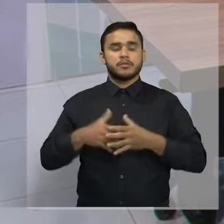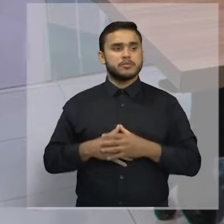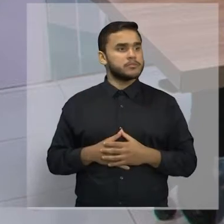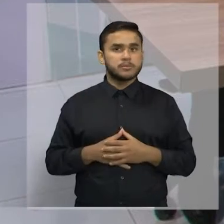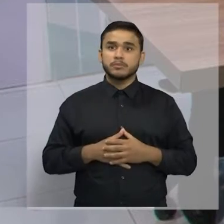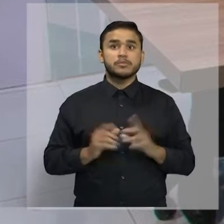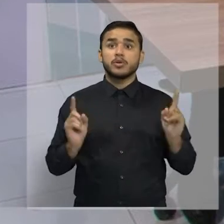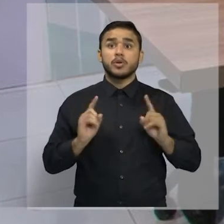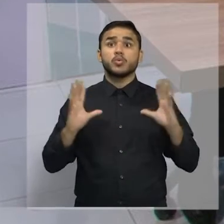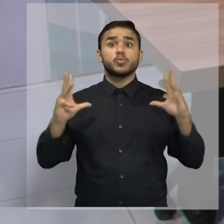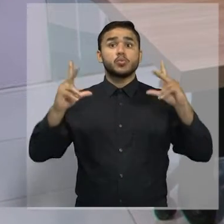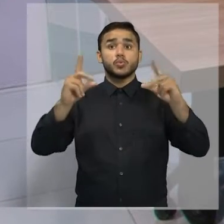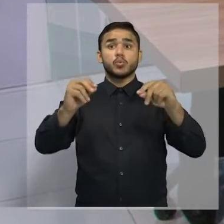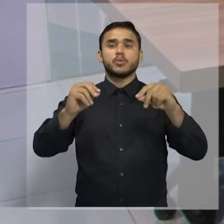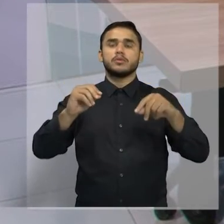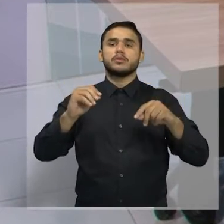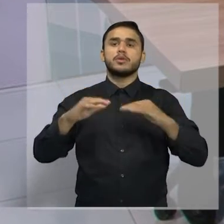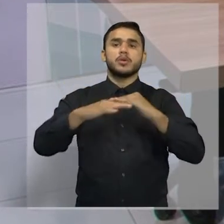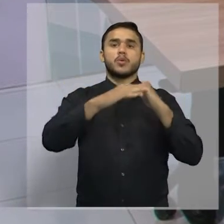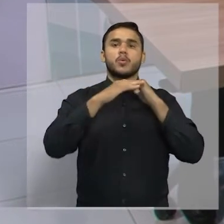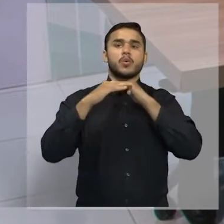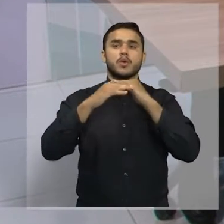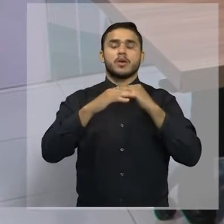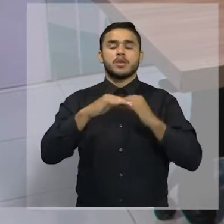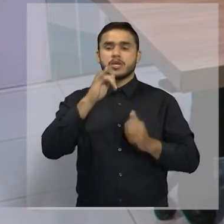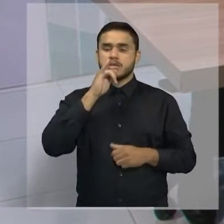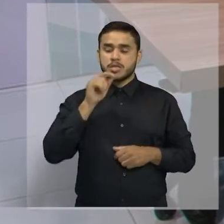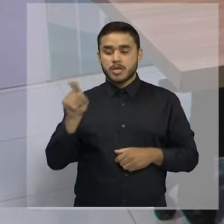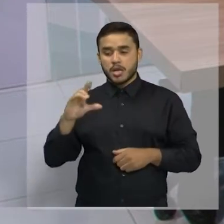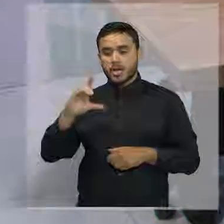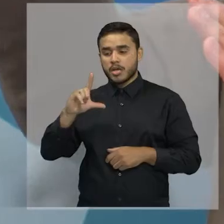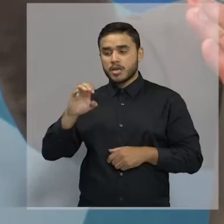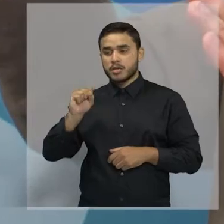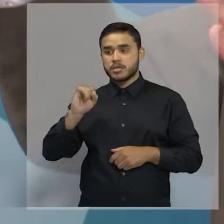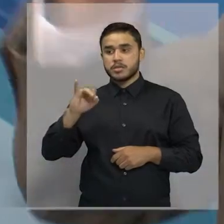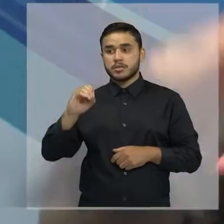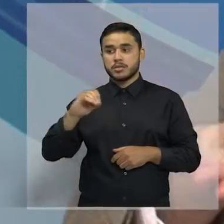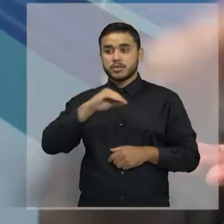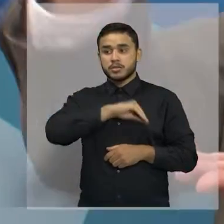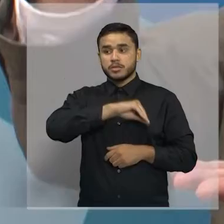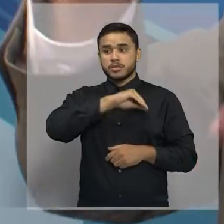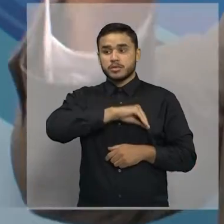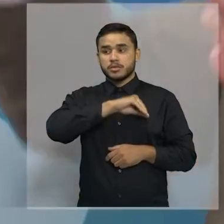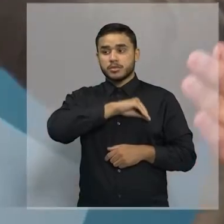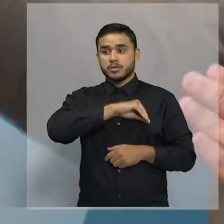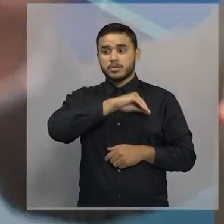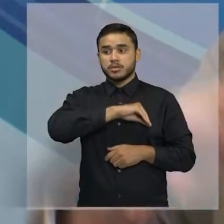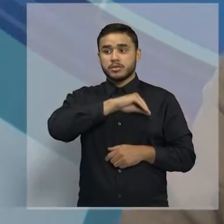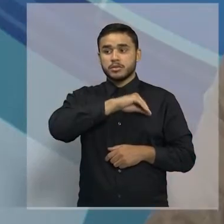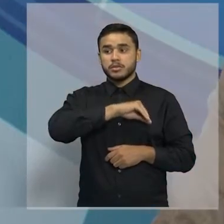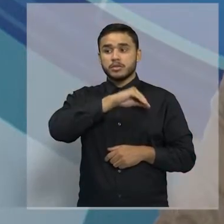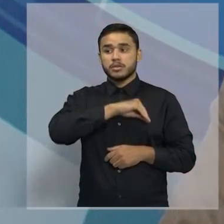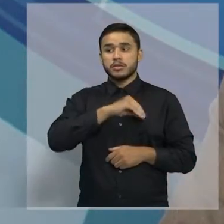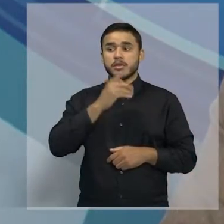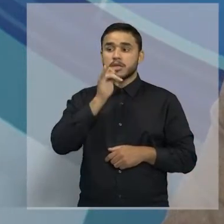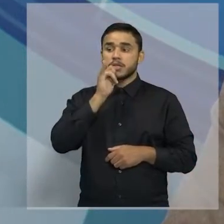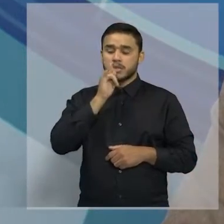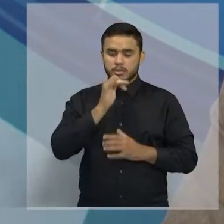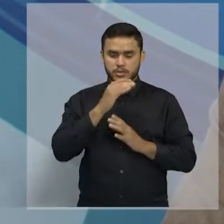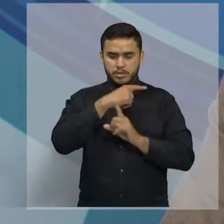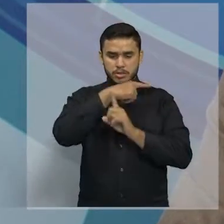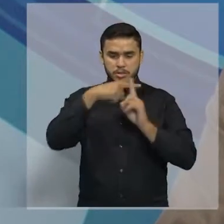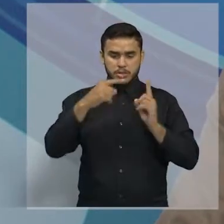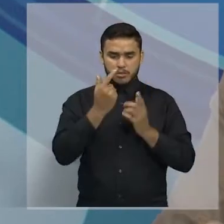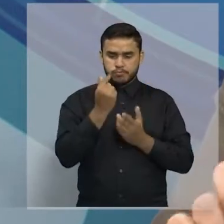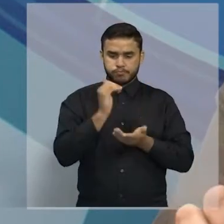E a partir daí, o Clécio, se ganha 5 salários mínimos, os 4 salários mínimos que passam do 1, ele vai depositar na caderneta de poupança. Ou